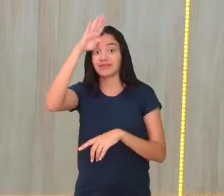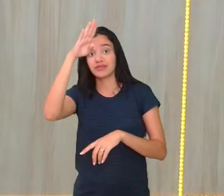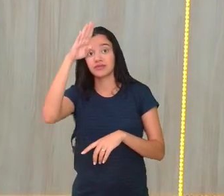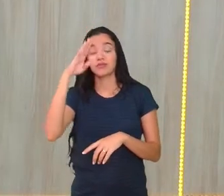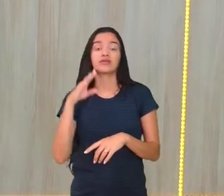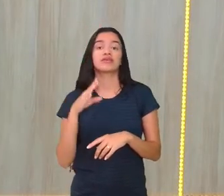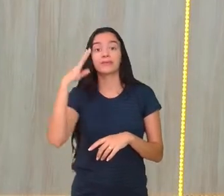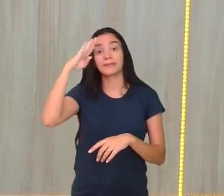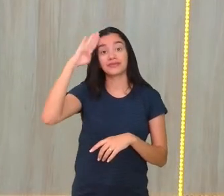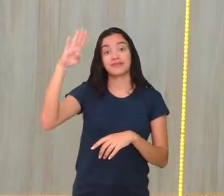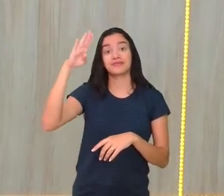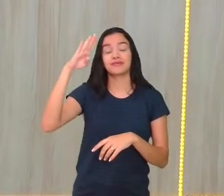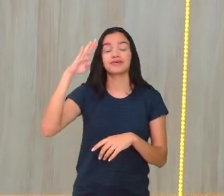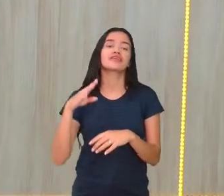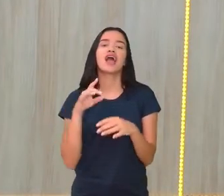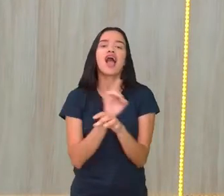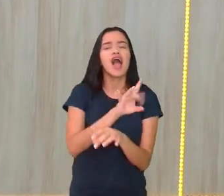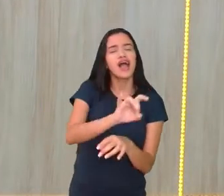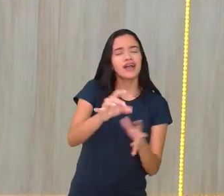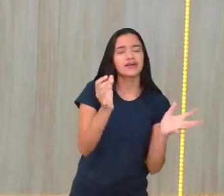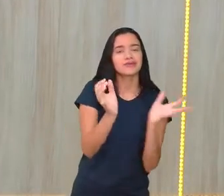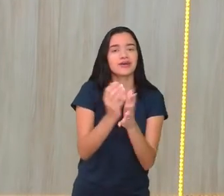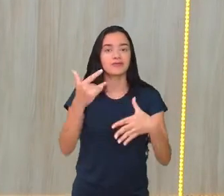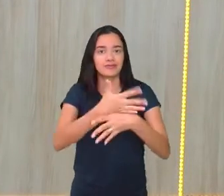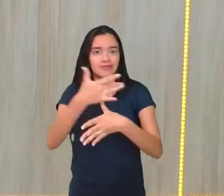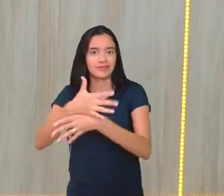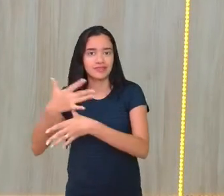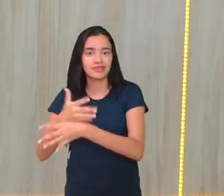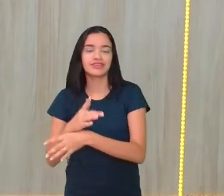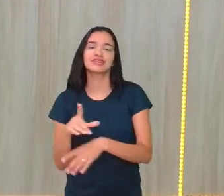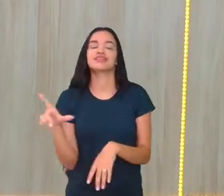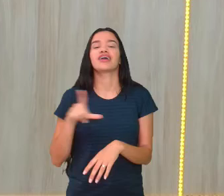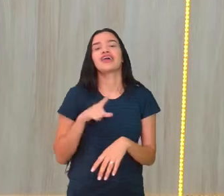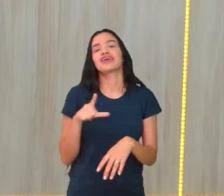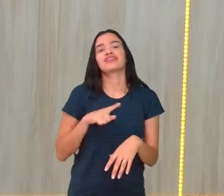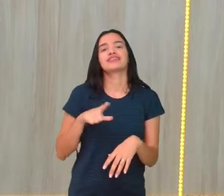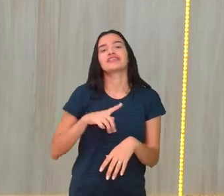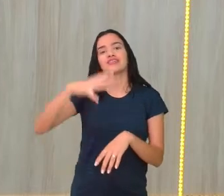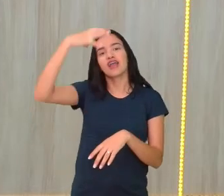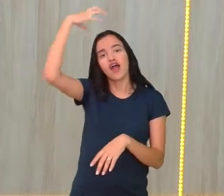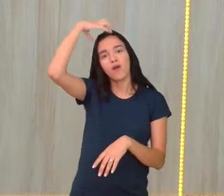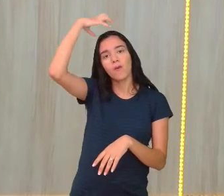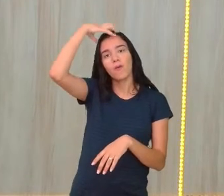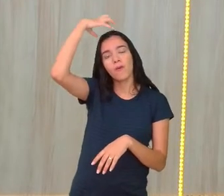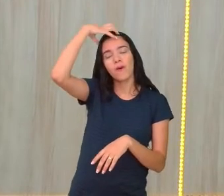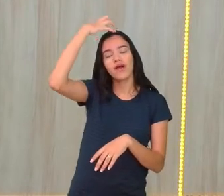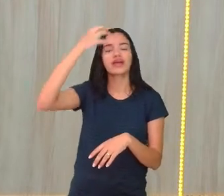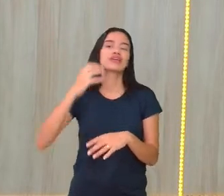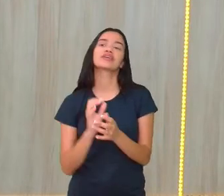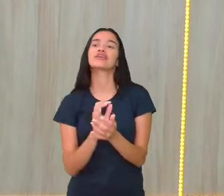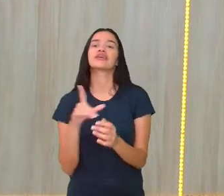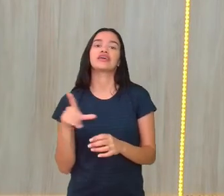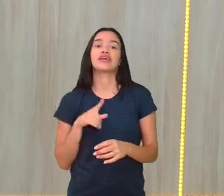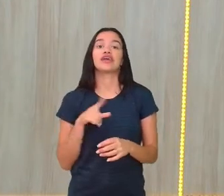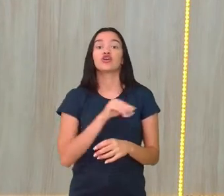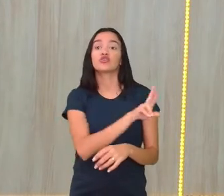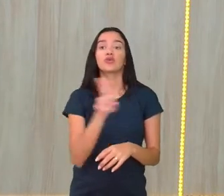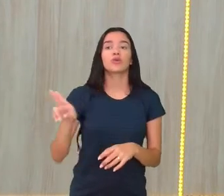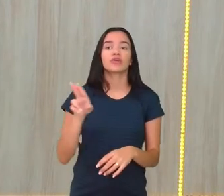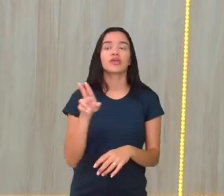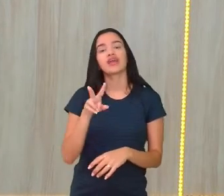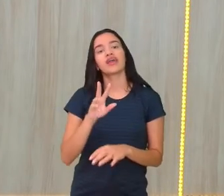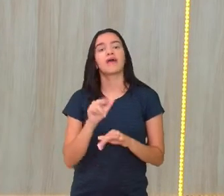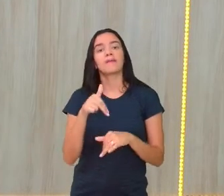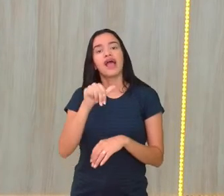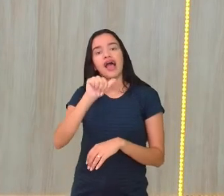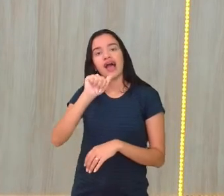sentido, cada uma dessas cidades possuía ali um rei que pertencia ao que a gente chama de